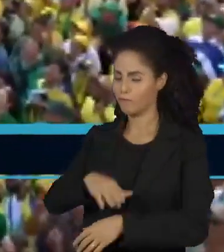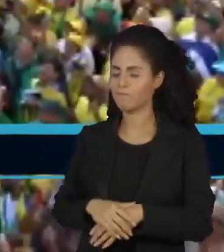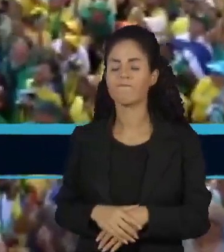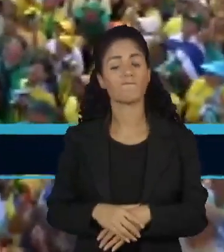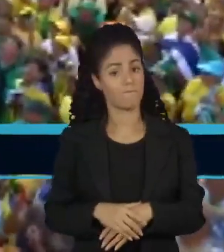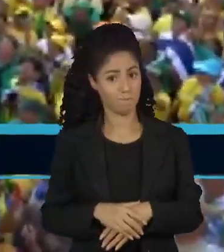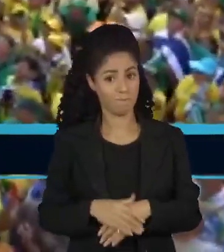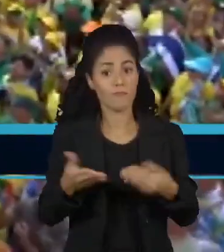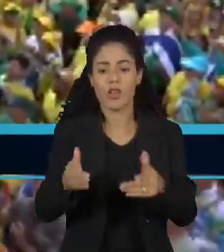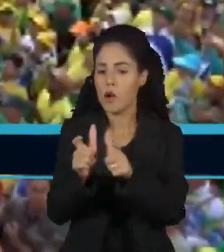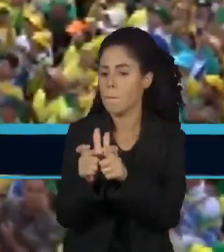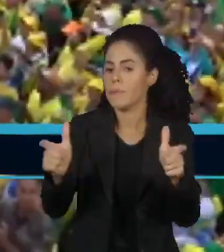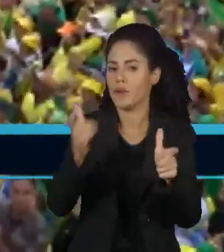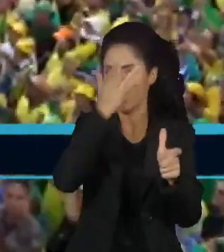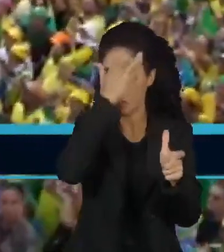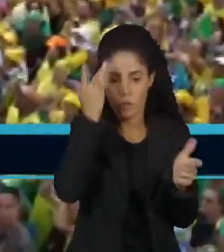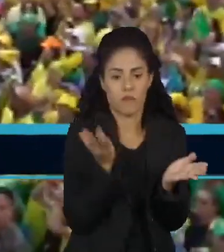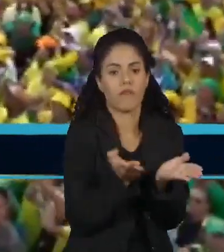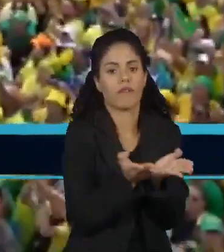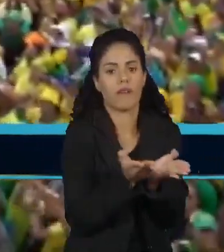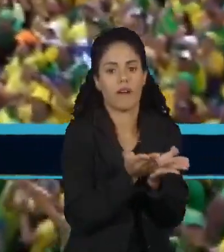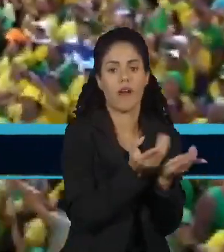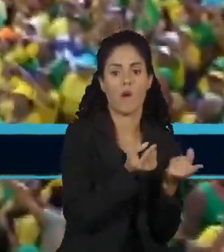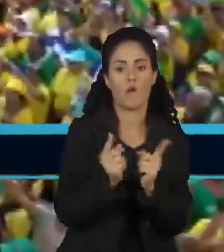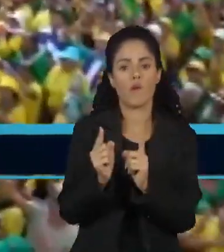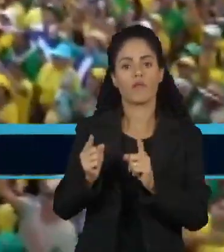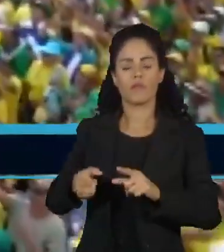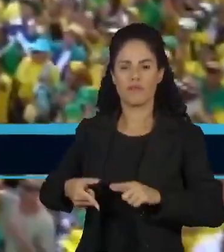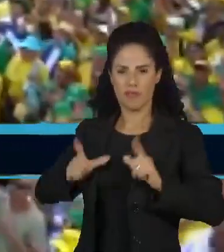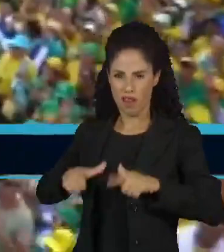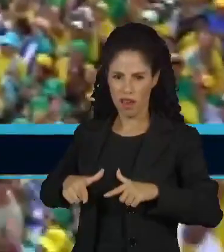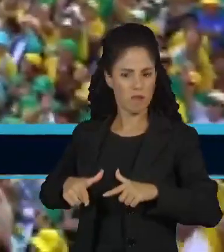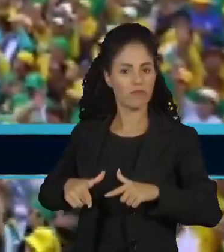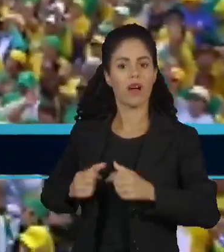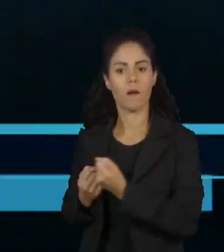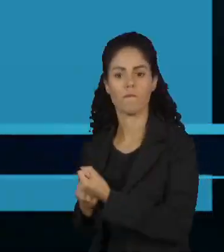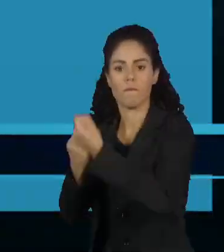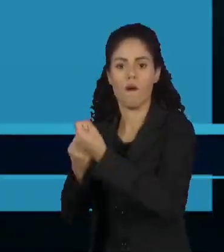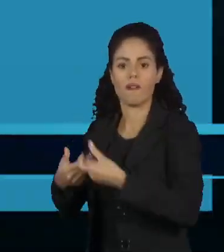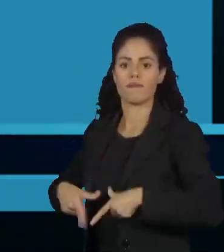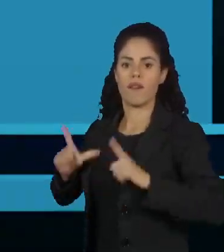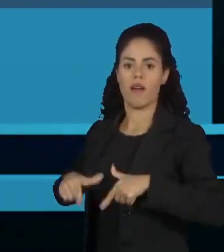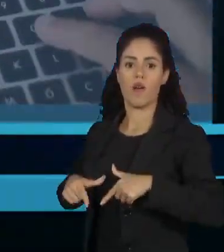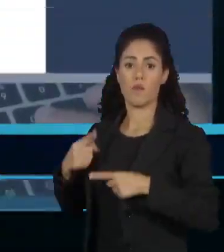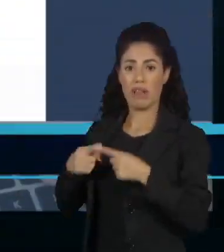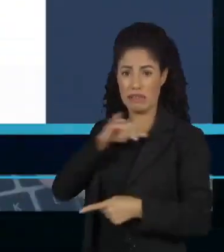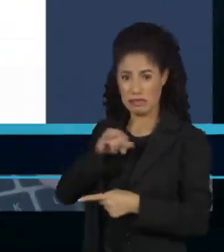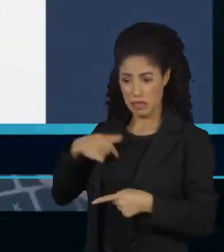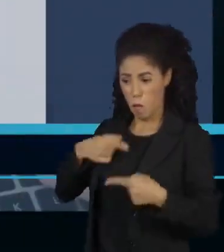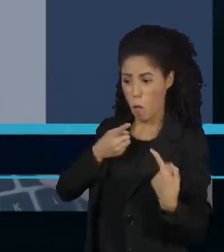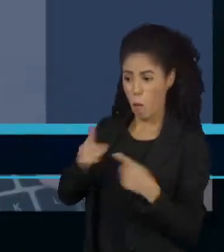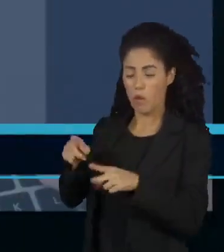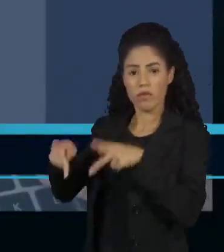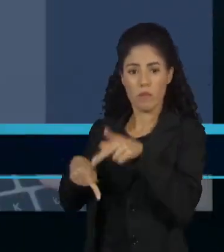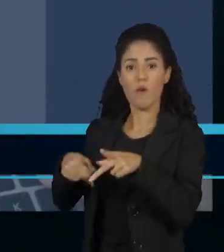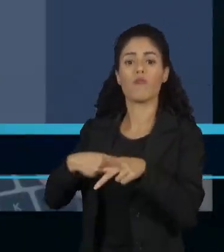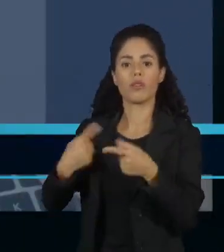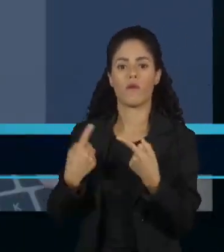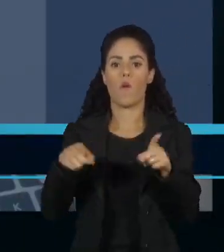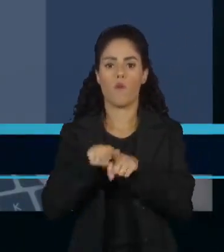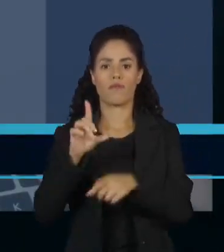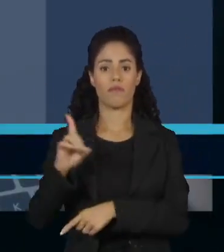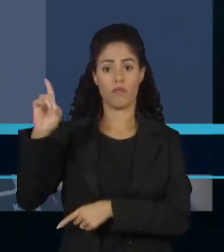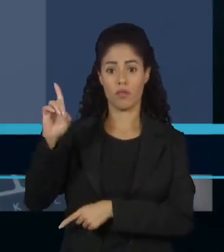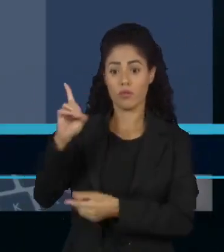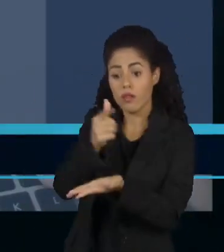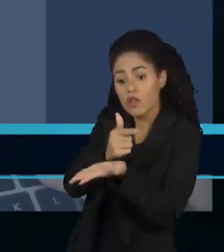Para parte dos evangélicos, ir contra Israel é ser contra a vontade de Deus. O Antigo Testamento, no livro Gênesis, afirma